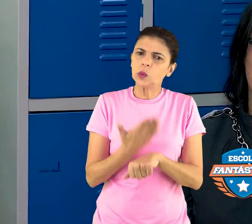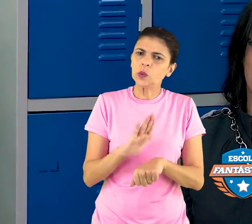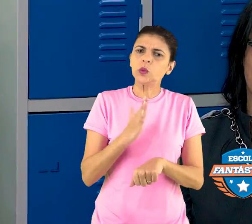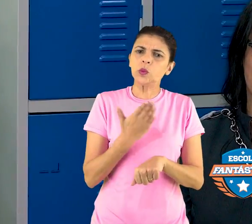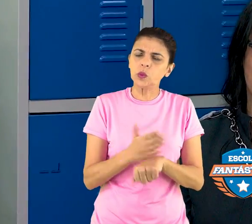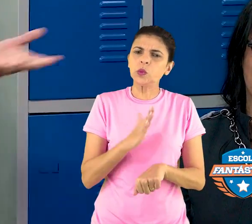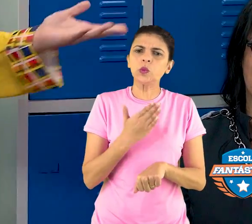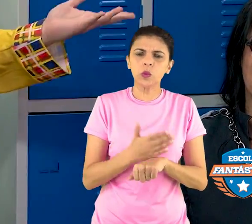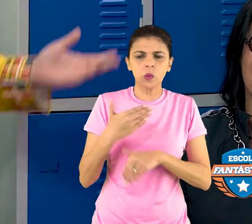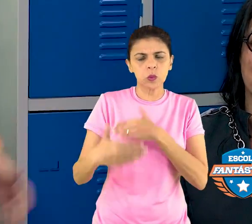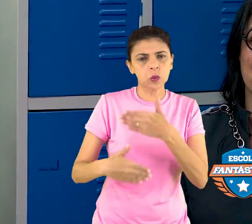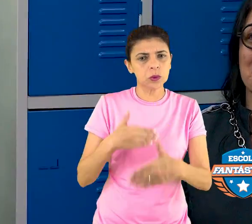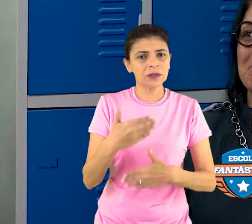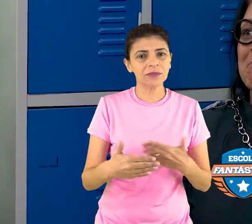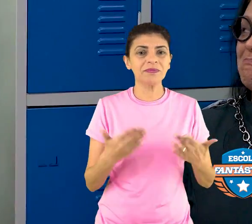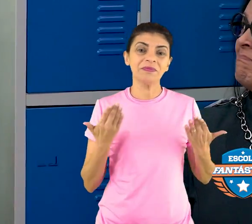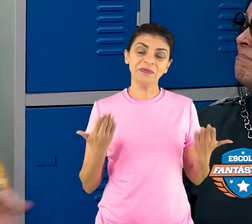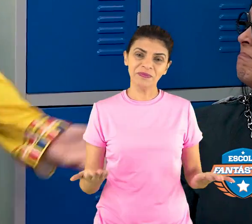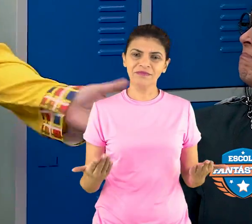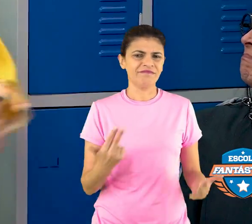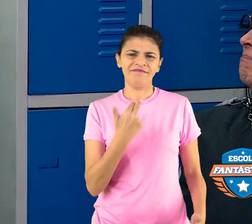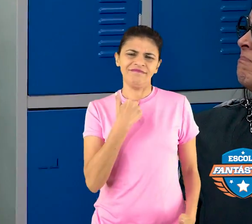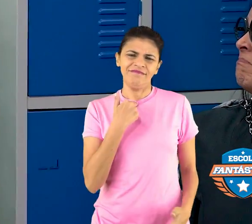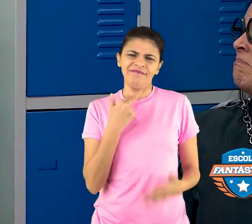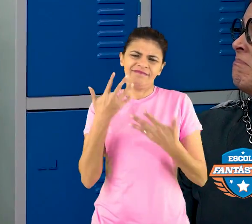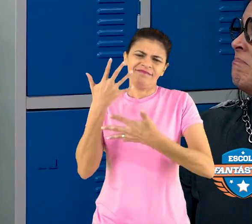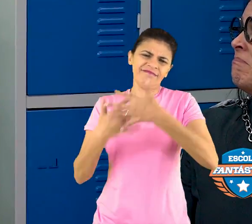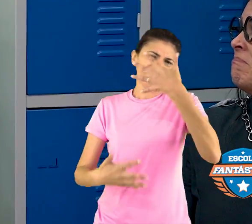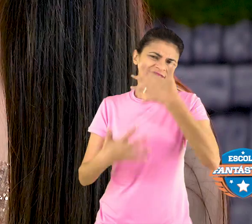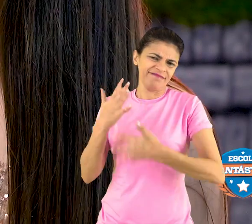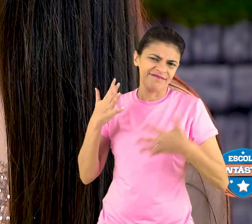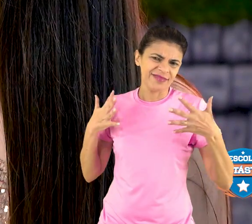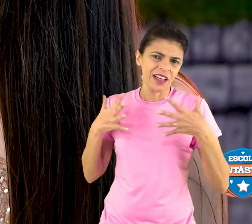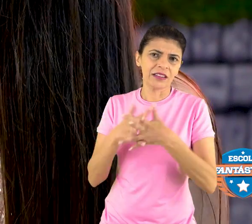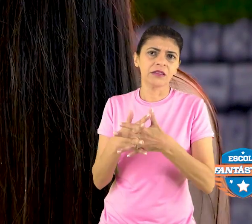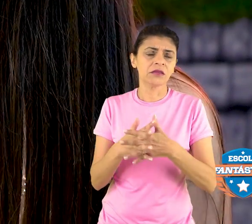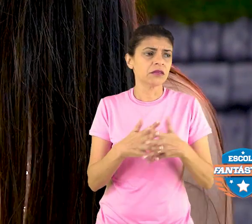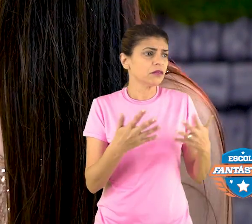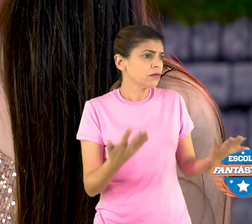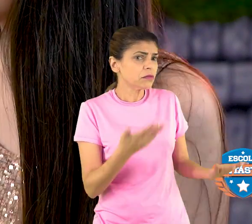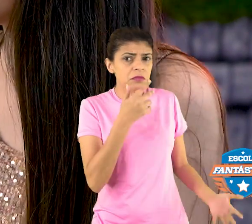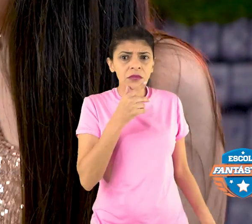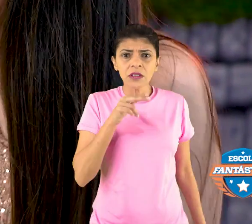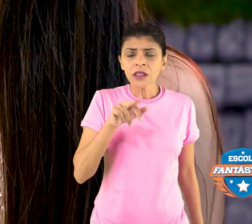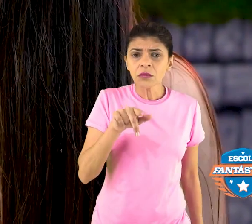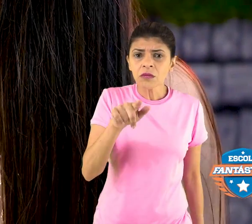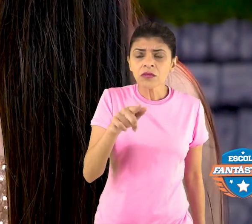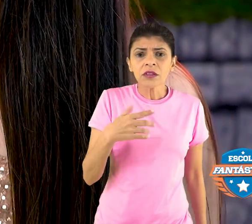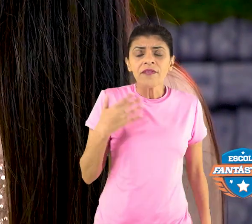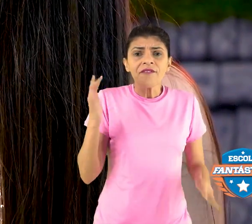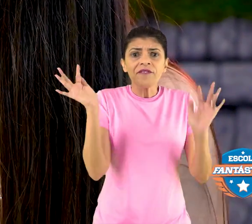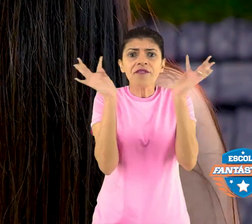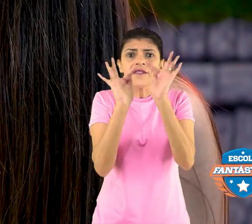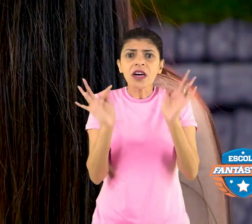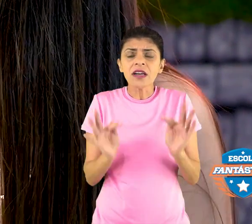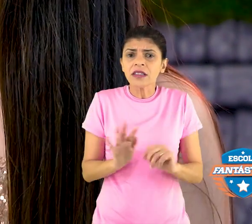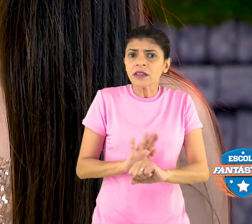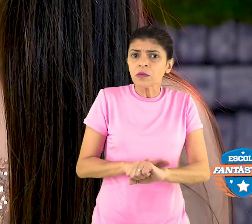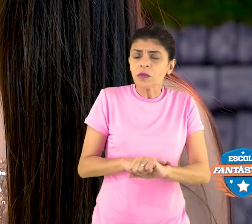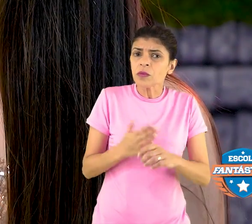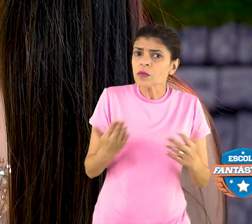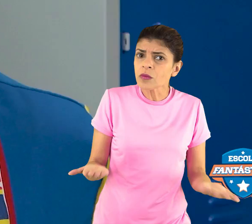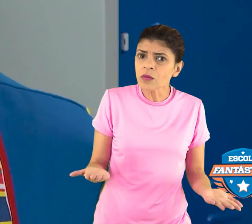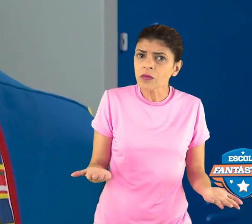esse momento. E é por isso que eu não posso estragar isso. Mas, irmão, você tava muito feliz pra esse